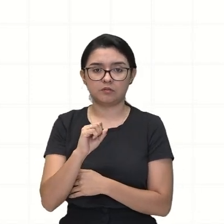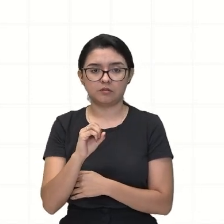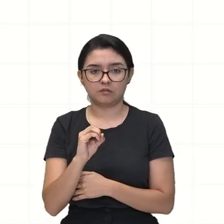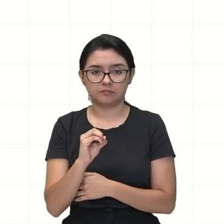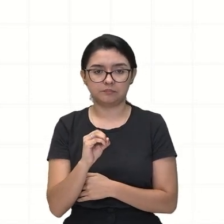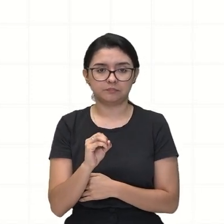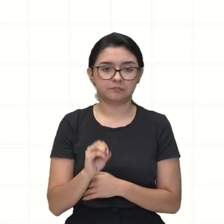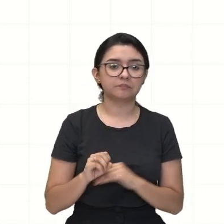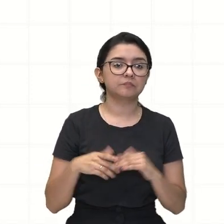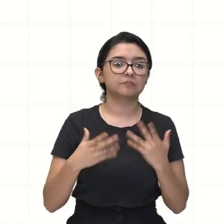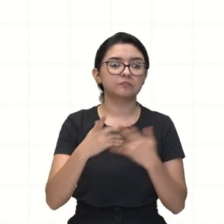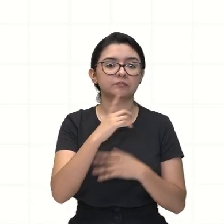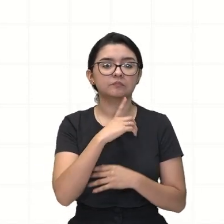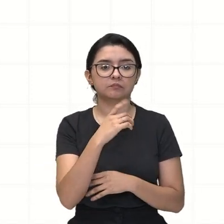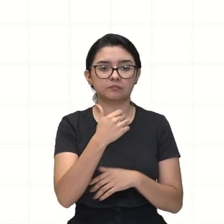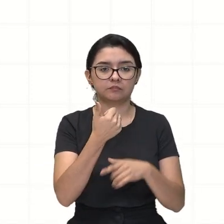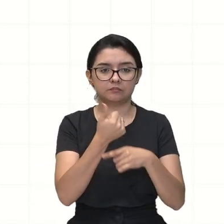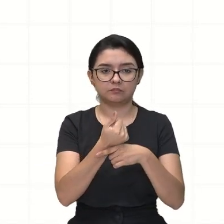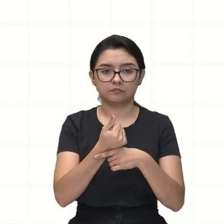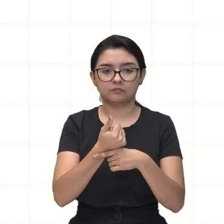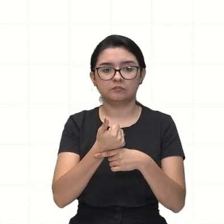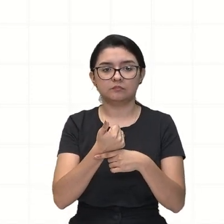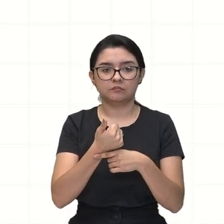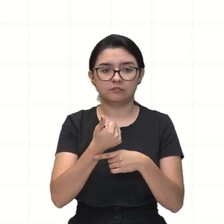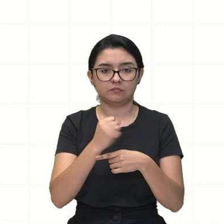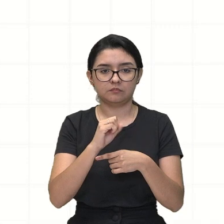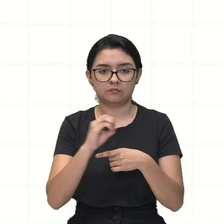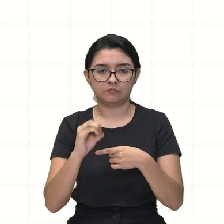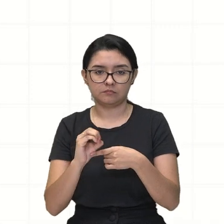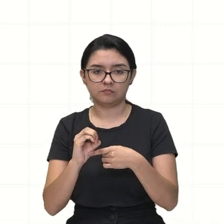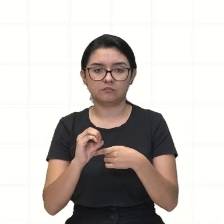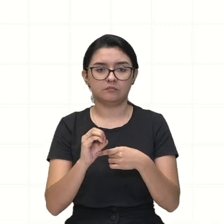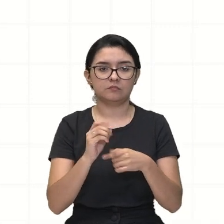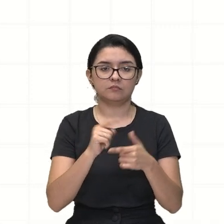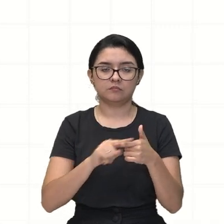Então, nós teremos aqui 180 dividido por 180, que dá 1.